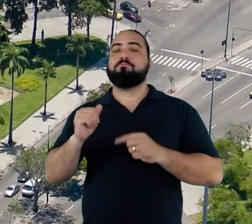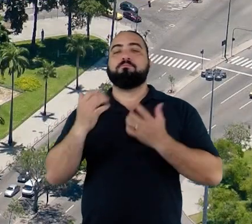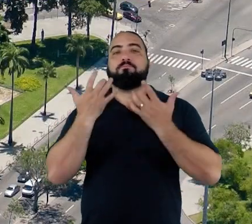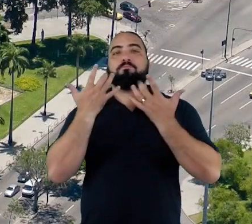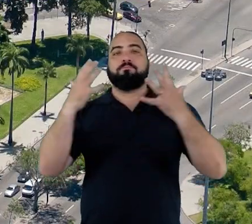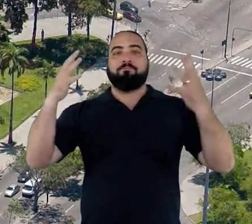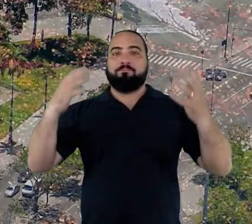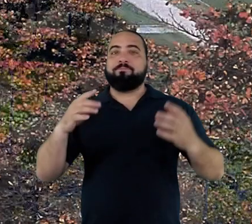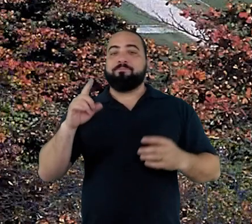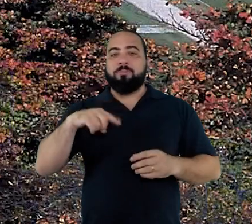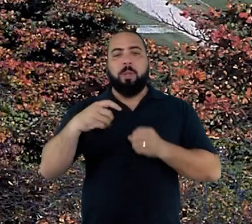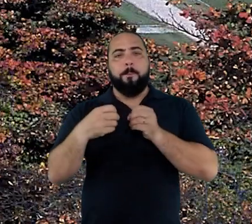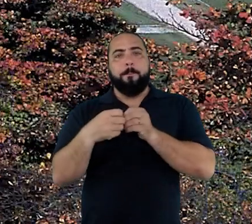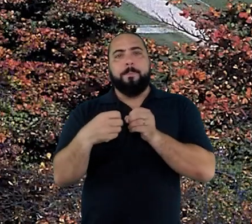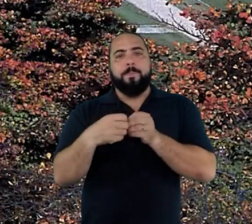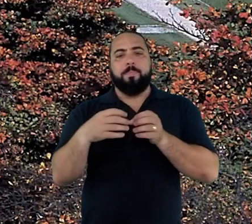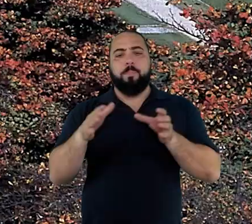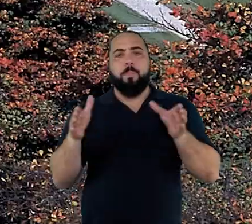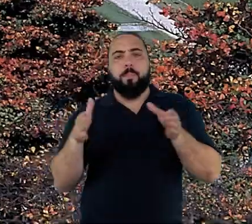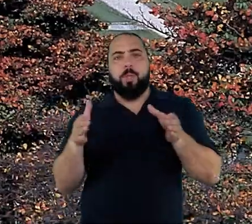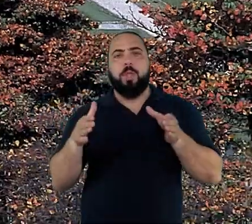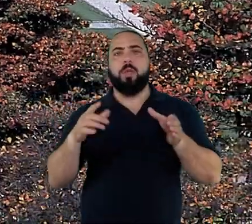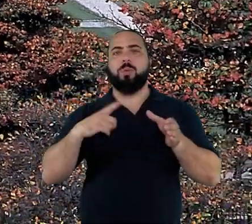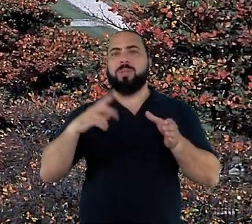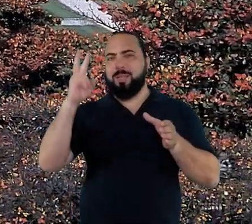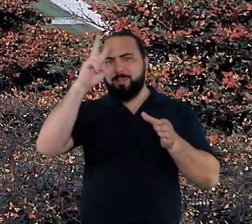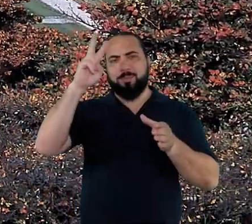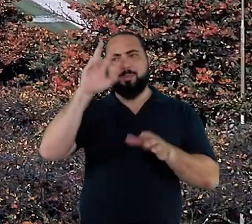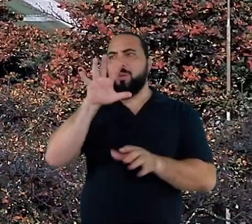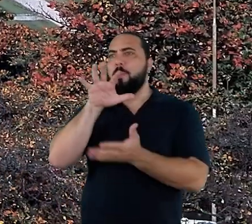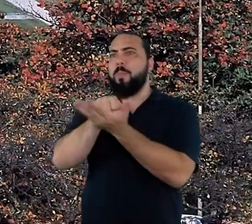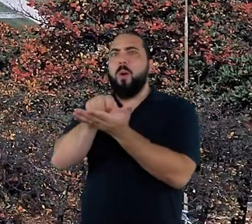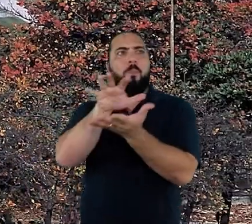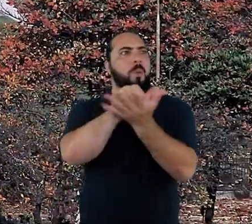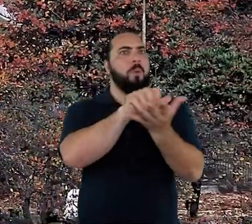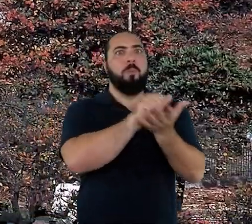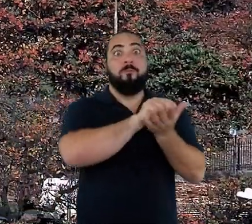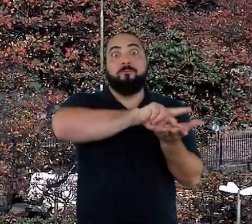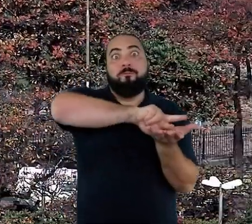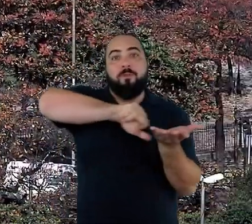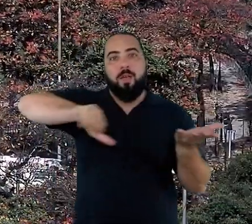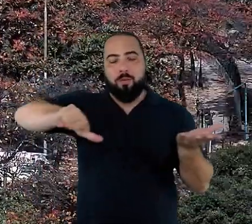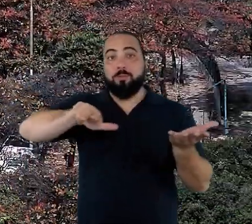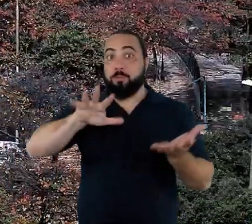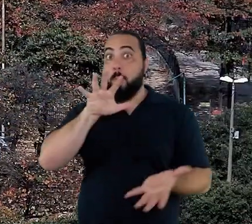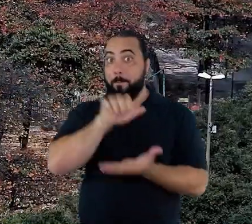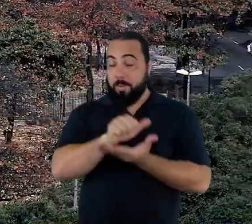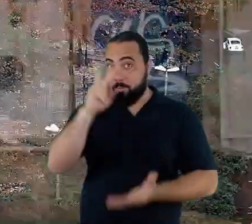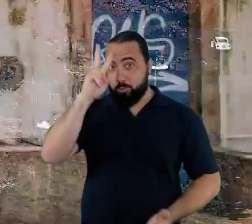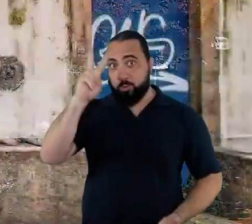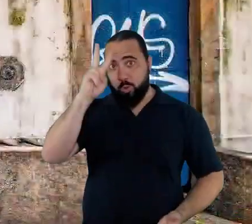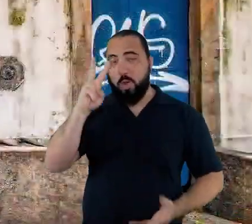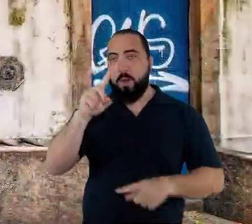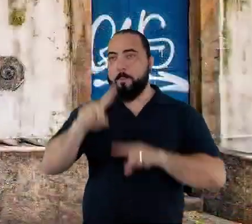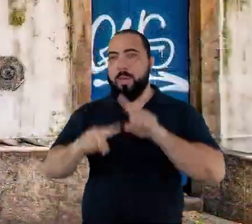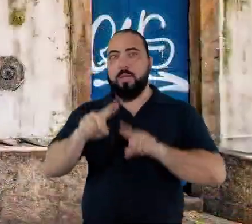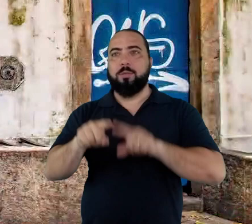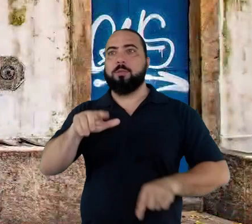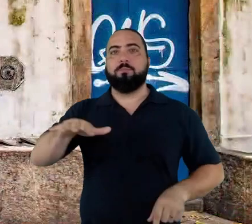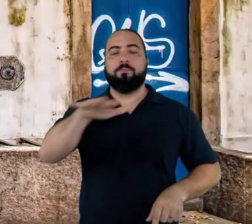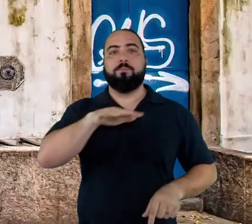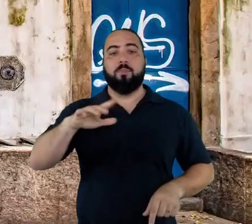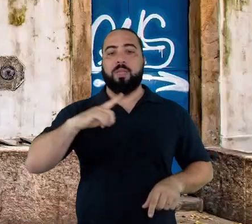Voz em off. É um bairro pequeno com inúmeros patrimônios históricos tombados e preservados. Esse patrimônio histórico